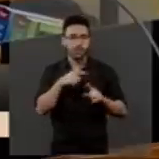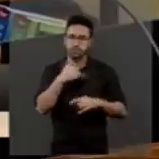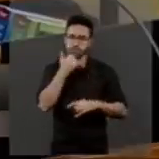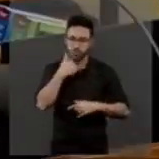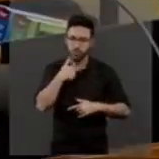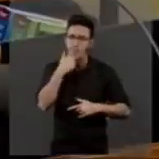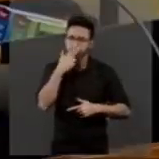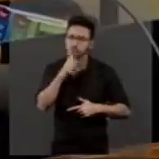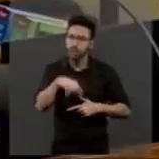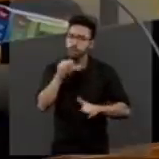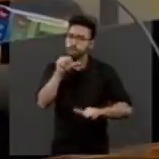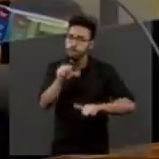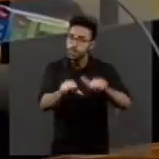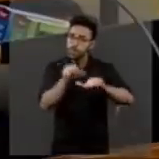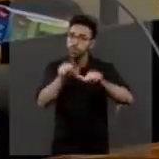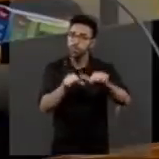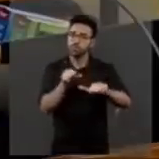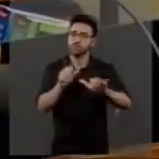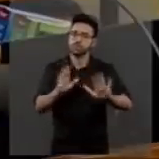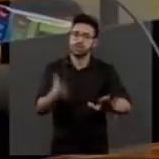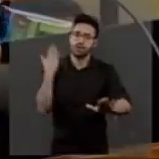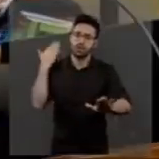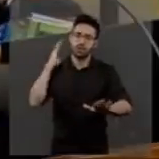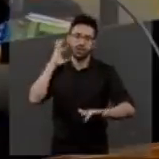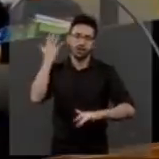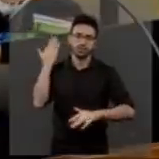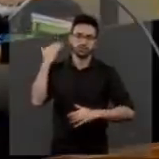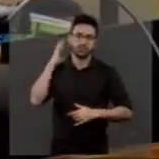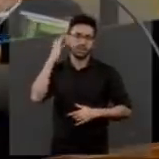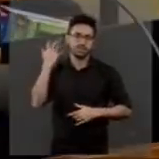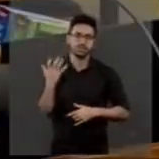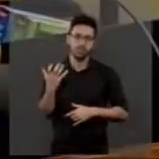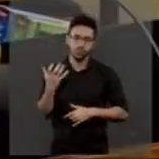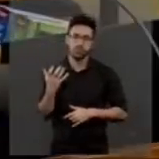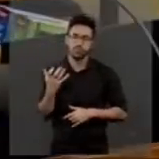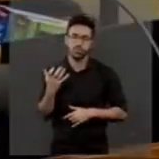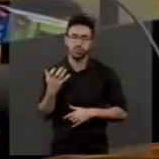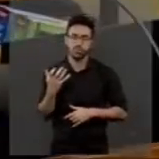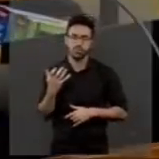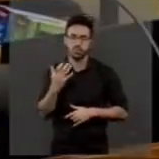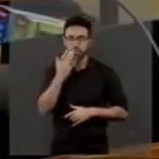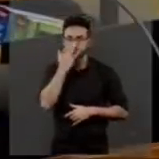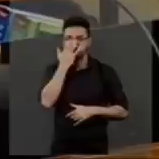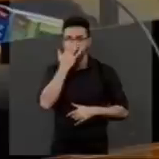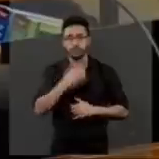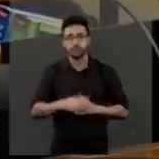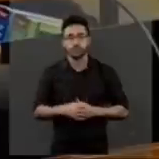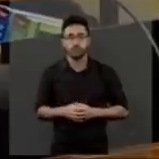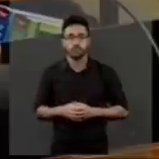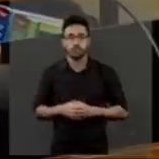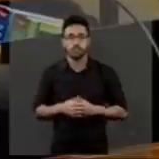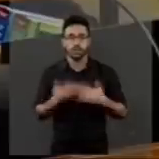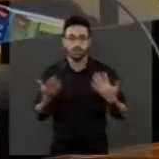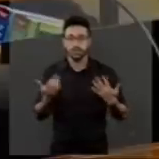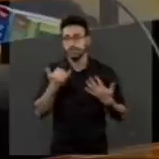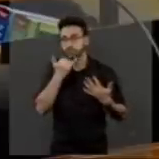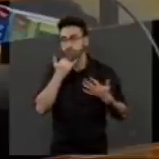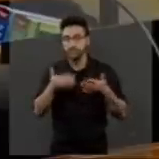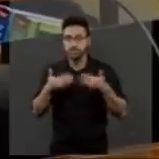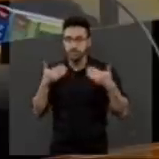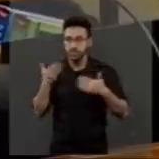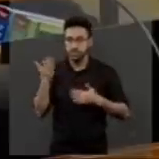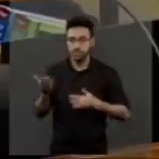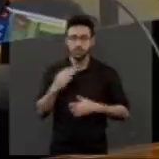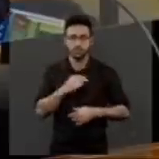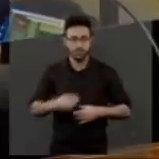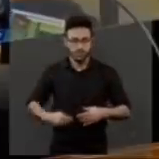sim, uma jurisprudência que já vinha de algum tempo. Quando que, pedindo todas as vênias ao ministro Marco Aurélio,